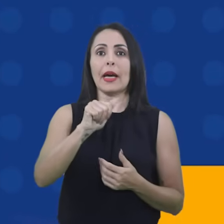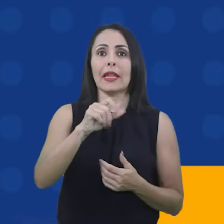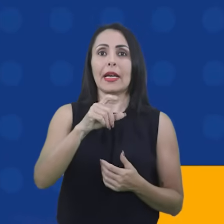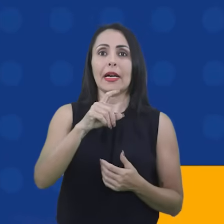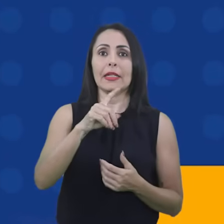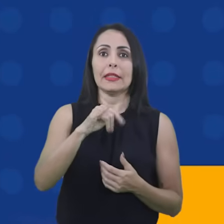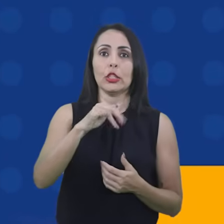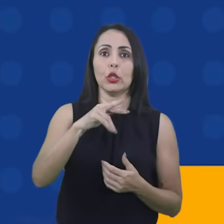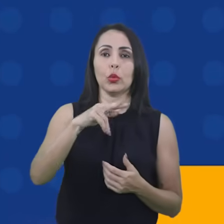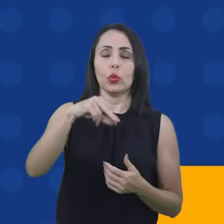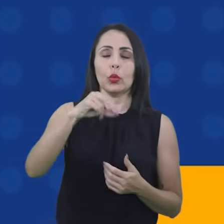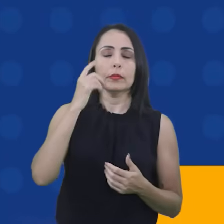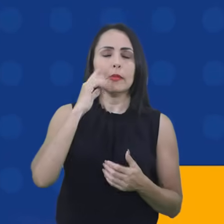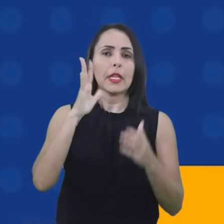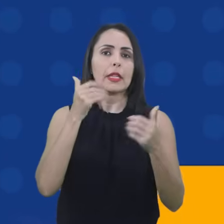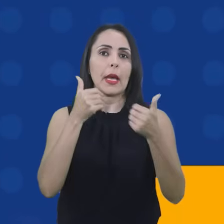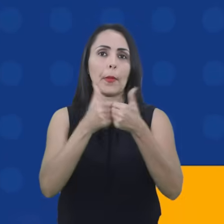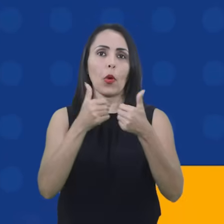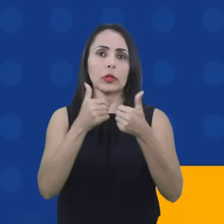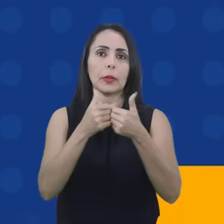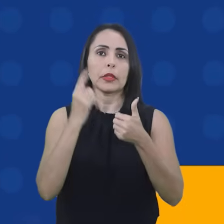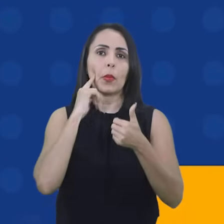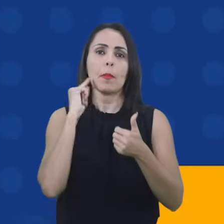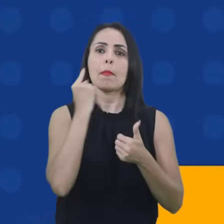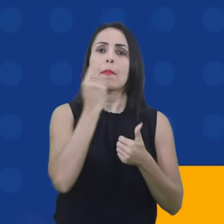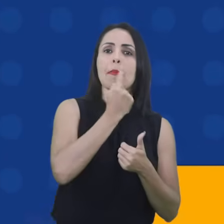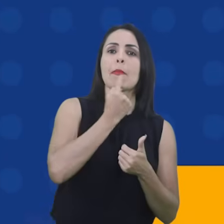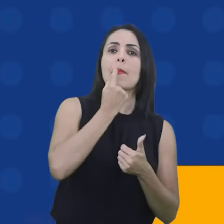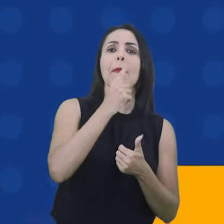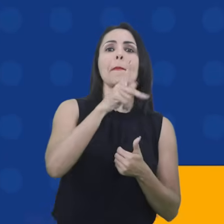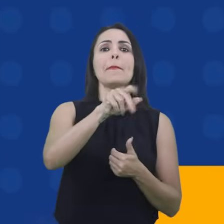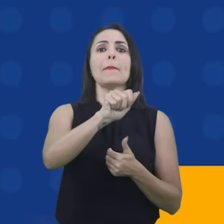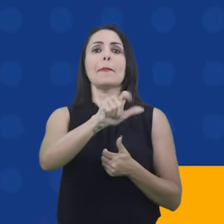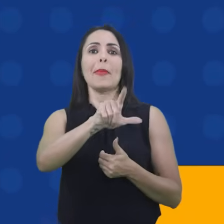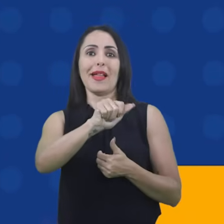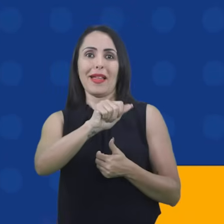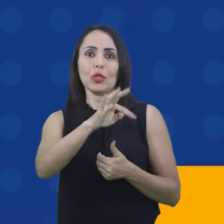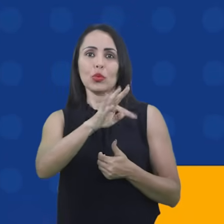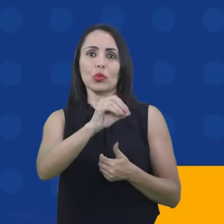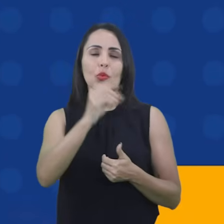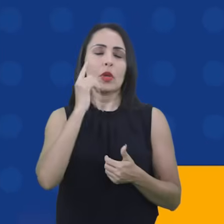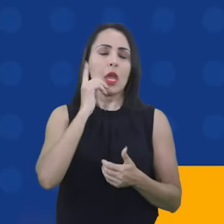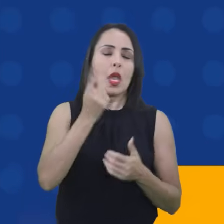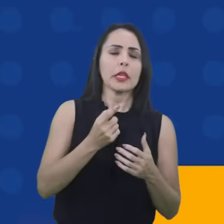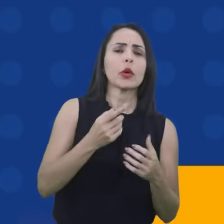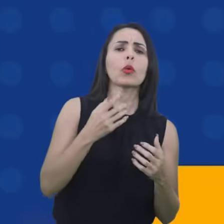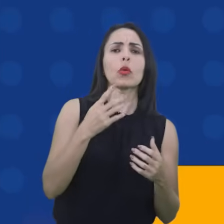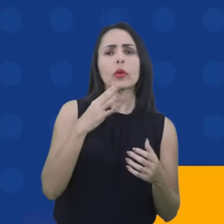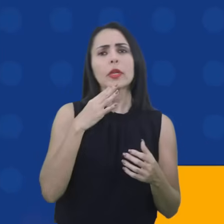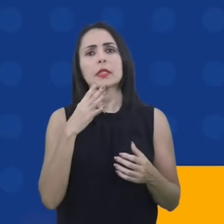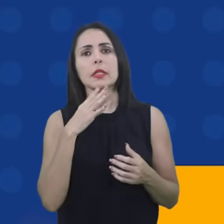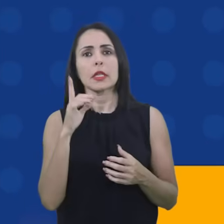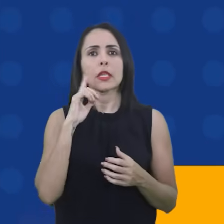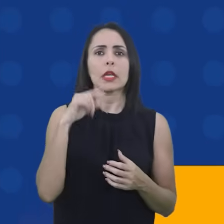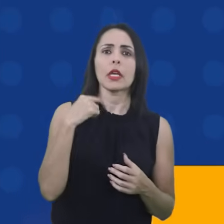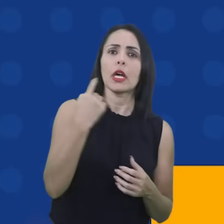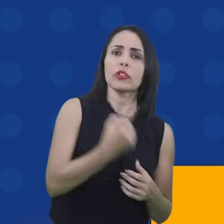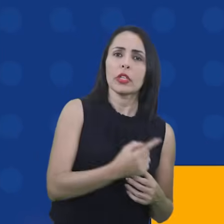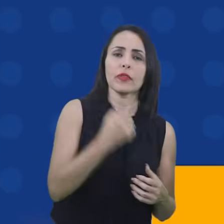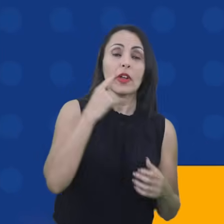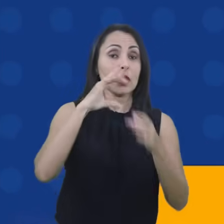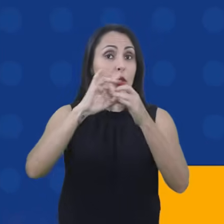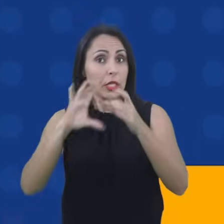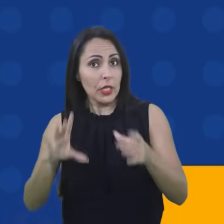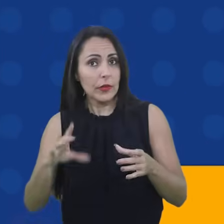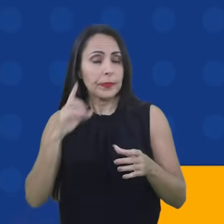aí dela estar mais próxima, né, ao palato, ok? Conhecidas essas faces, né, que a gente chama de faces livres,